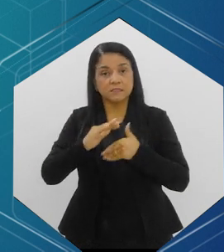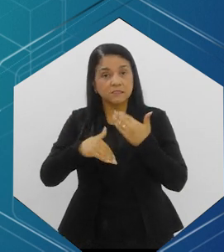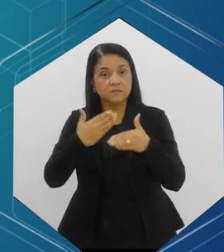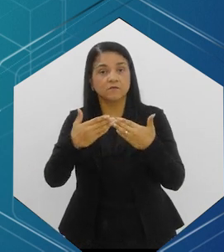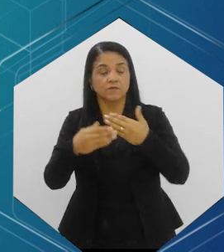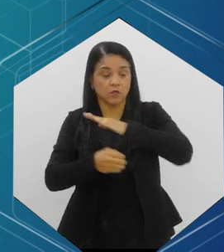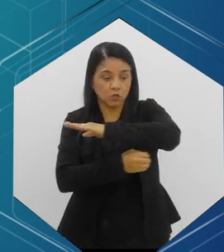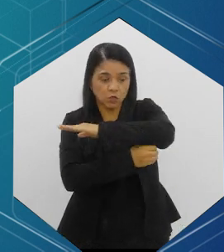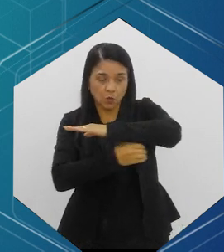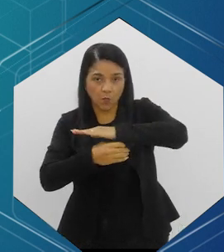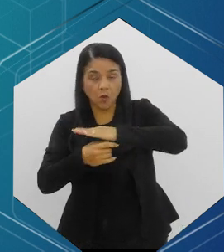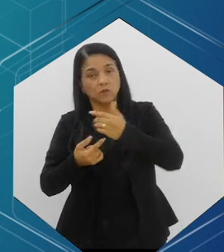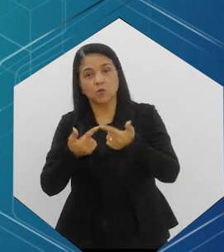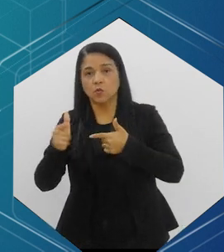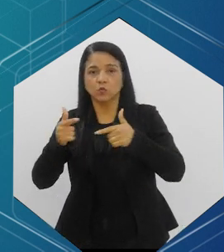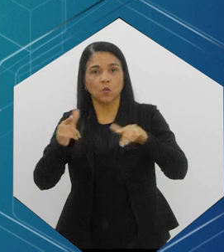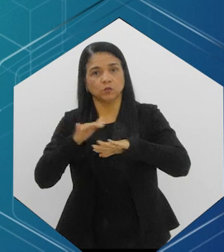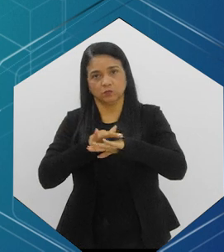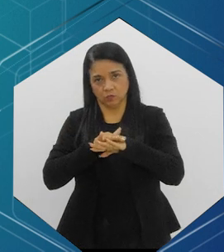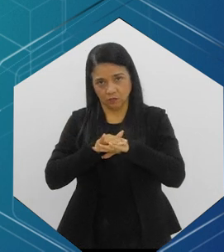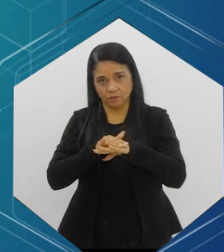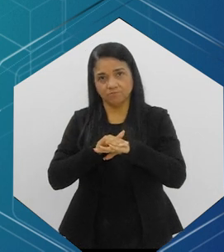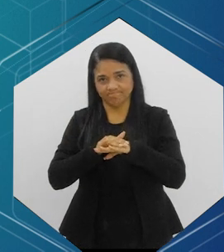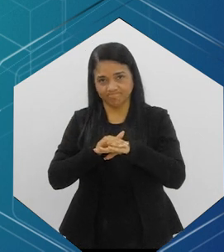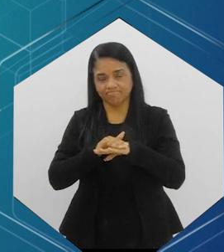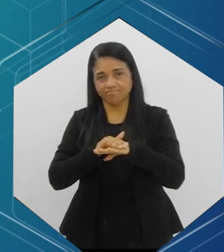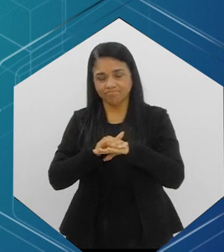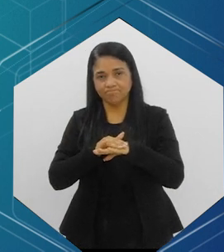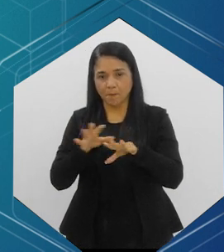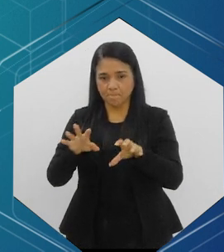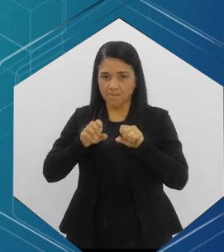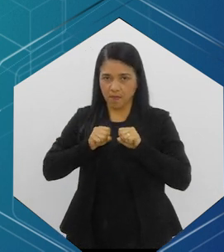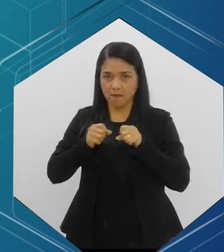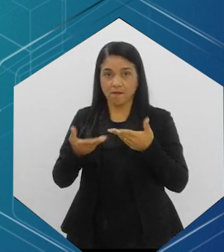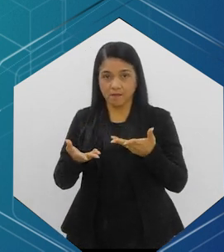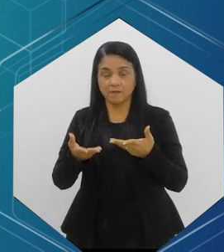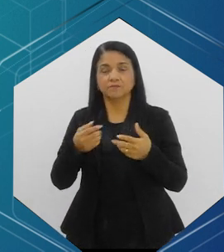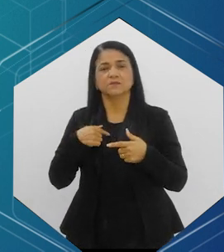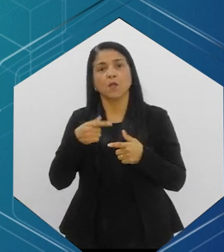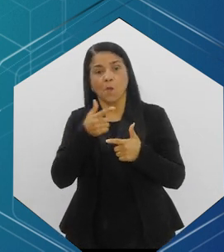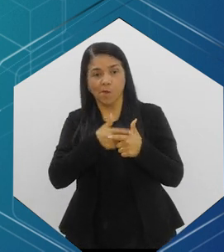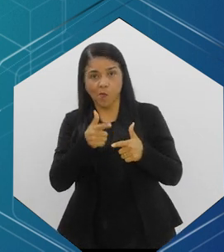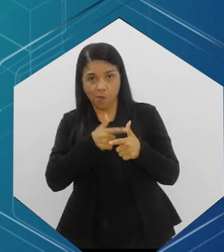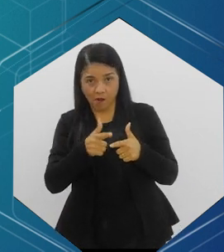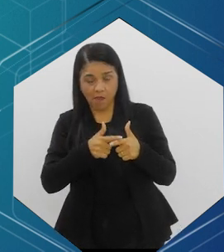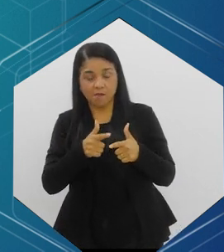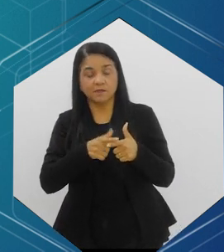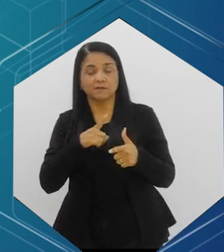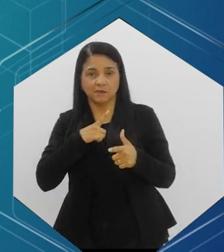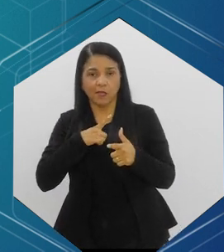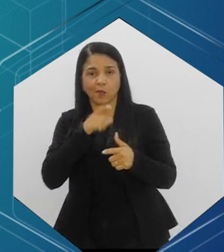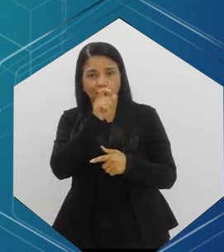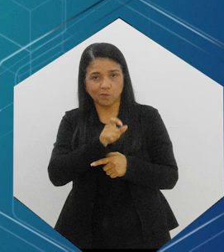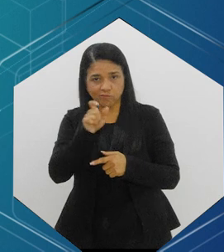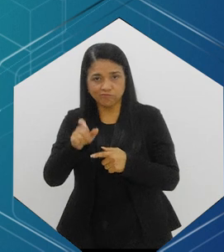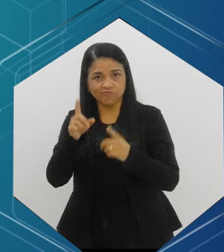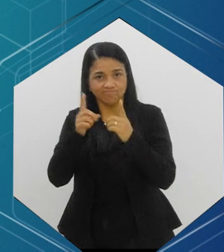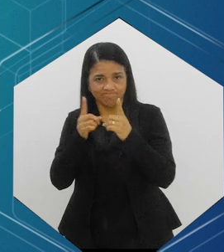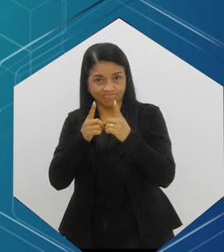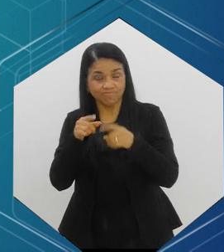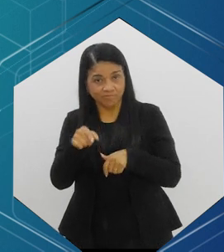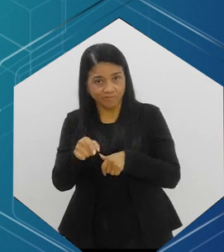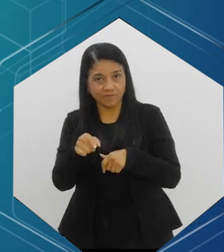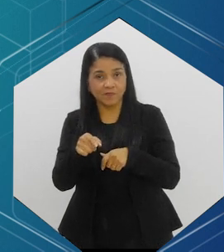de desenvolver não só a trombose, mas outras doenças. Um problema que eu tenho muitas vezes com os meus pacientes